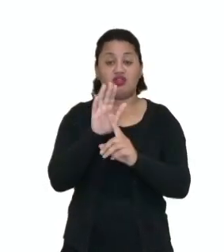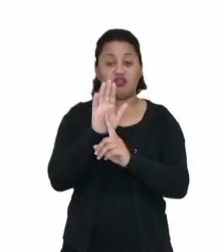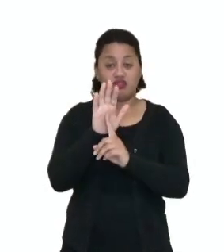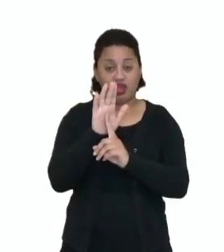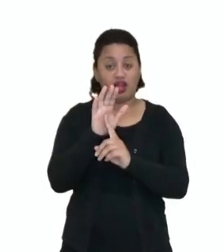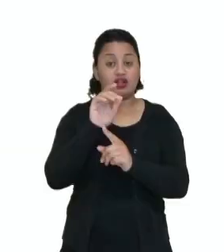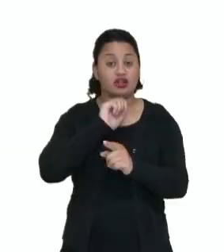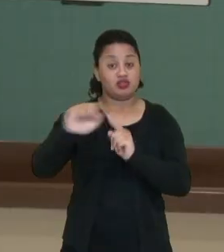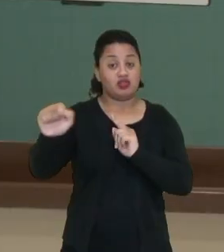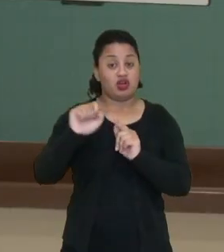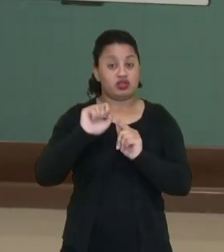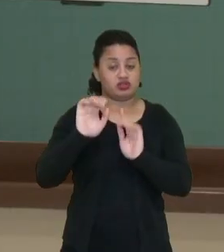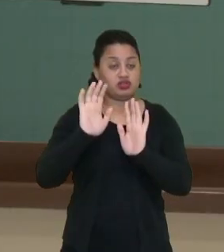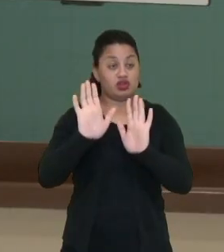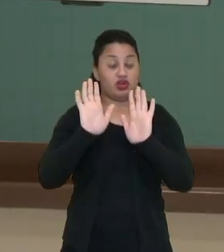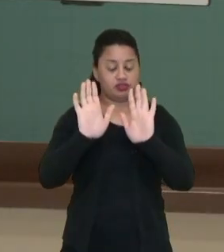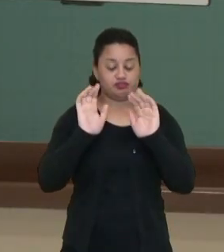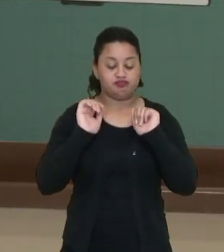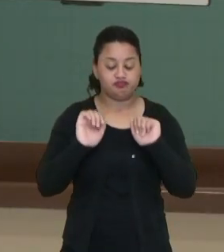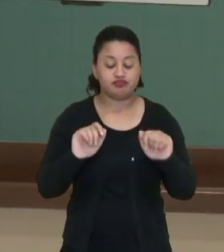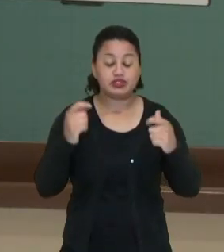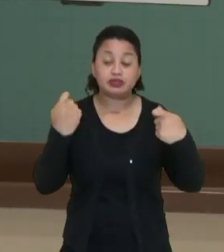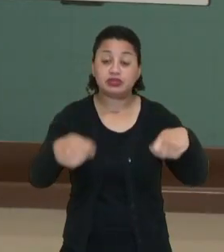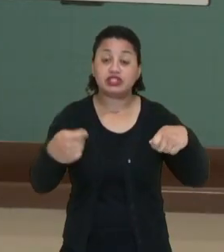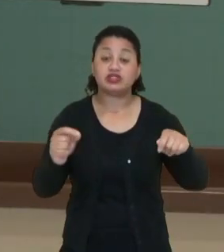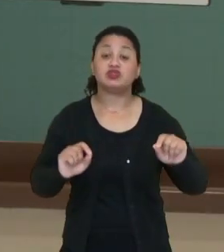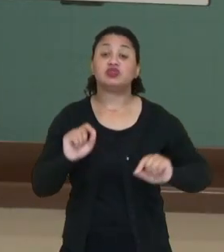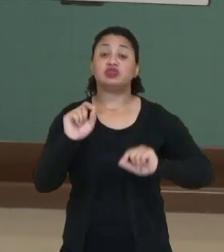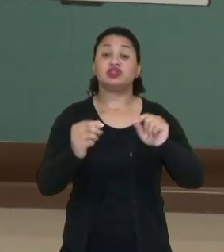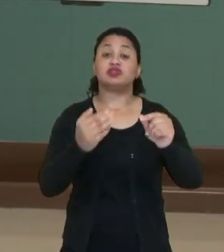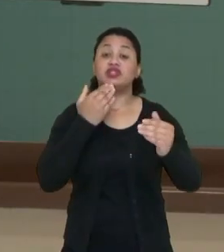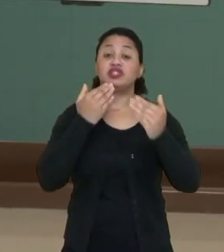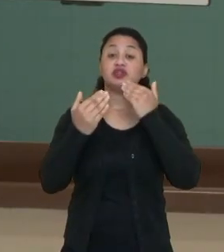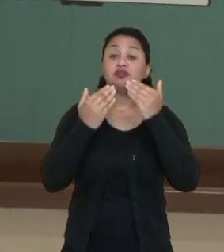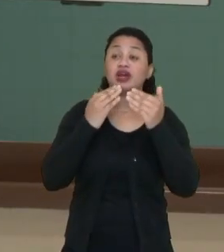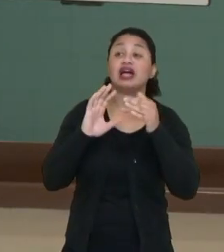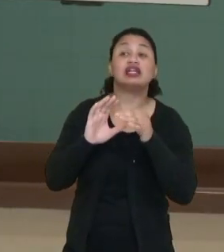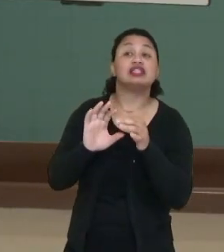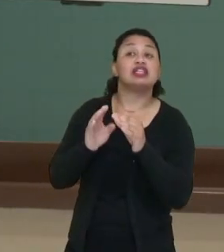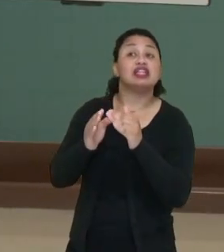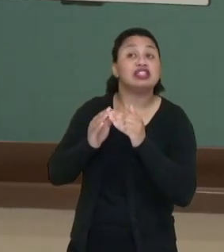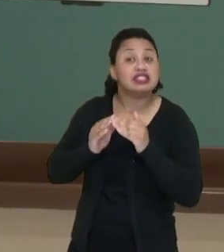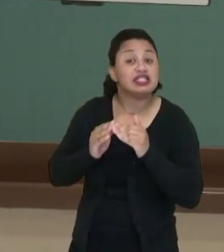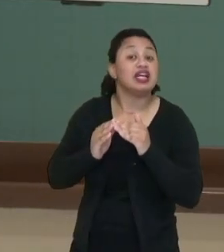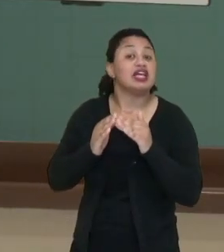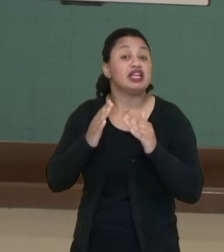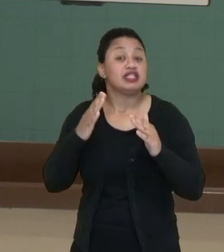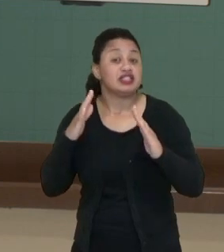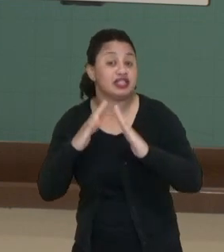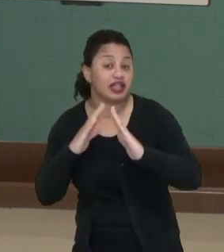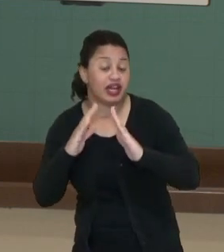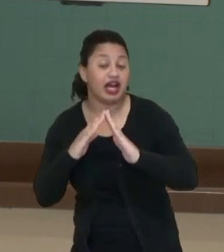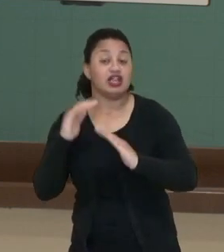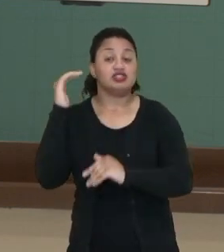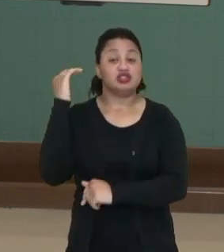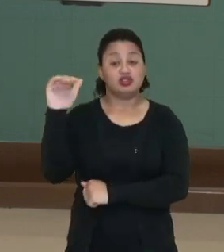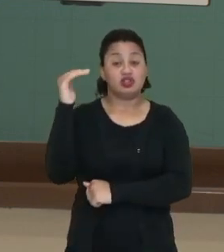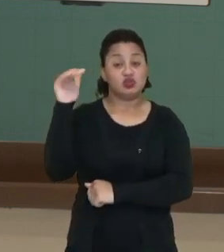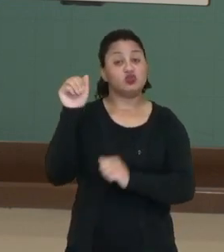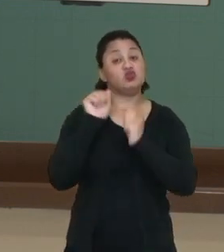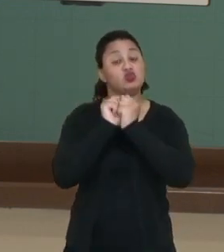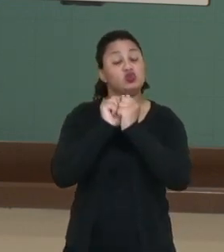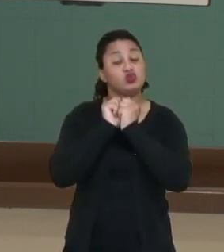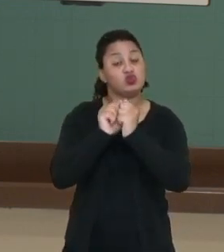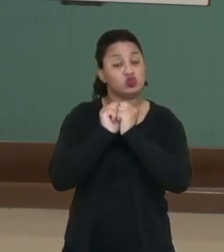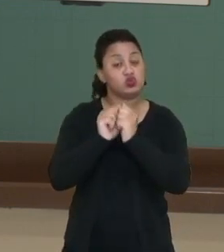vem cá, presta atenção um pouquinho. Eu preciso que você peça autorização aí em casa, tá? Que esteja um adulto aí participando com